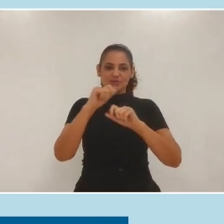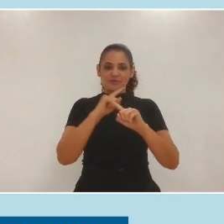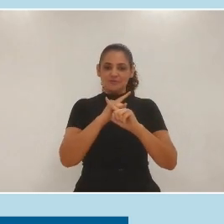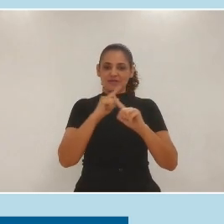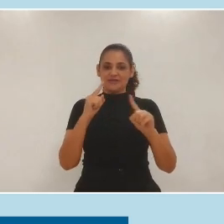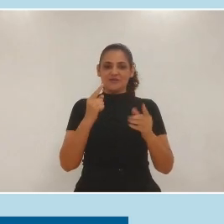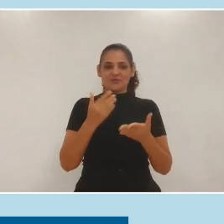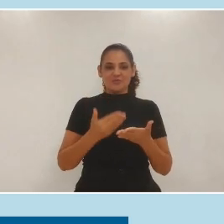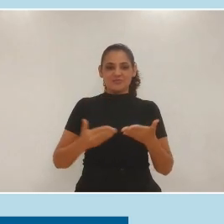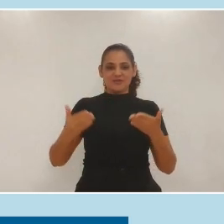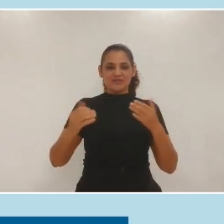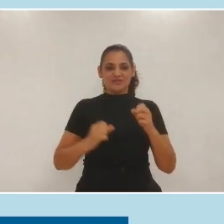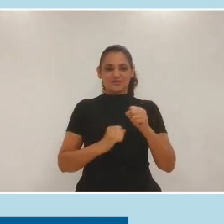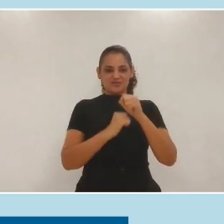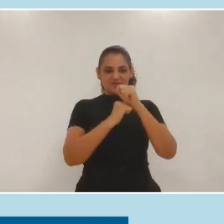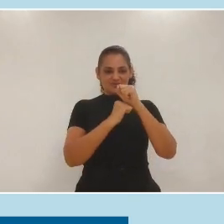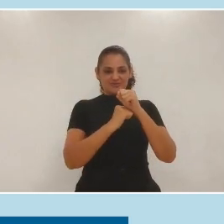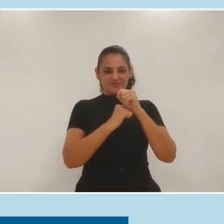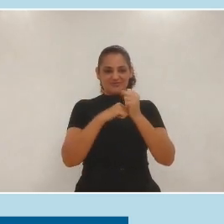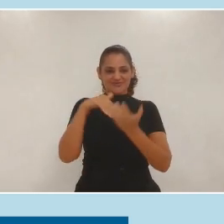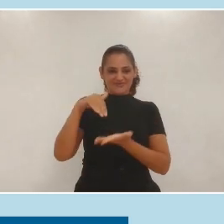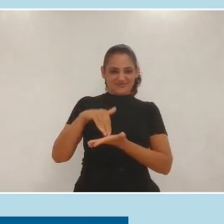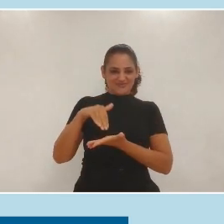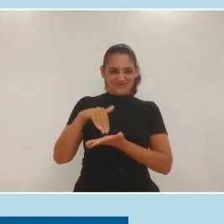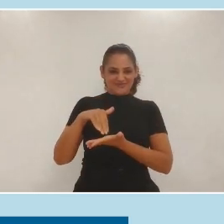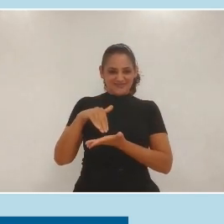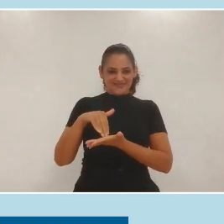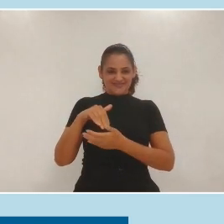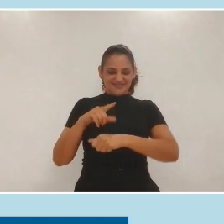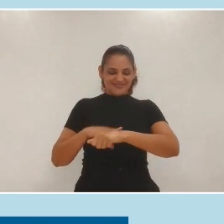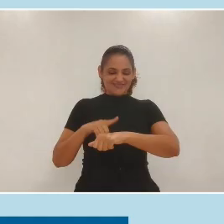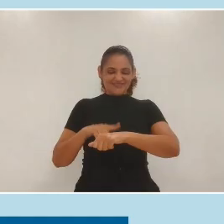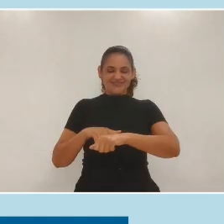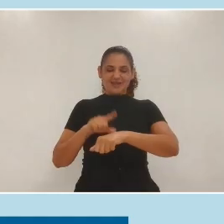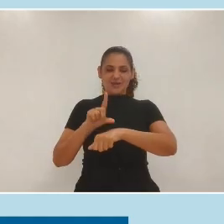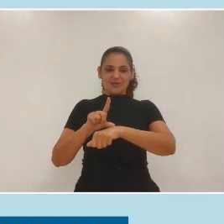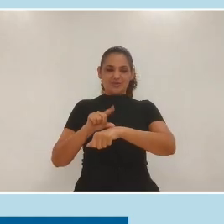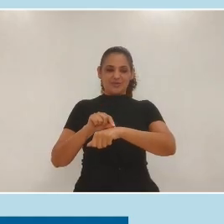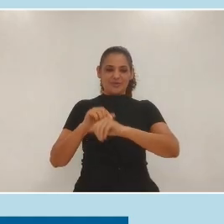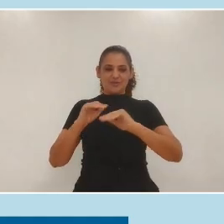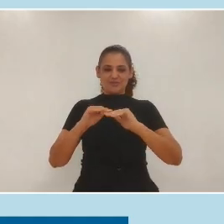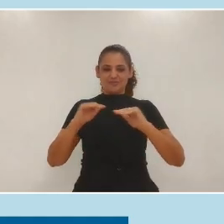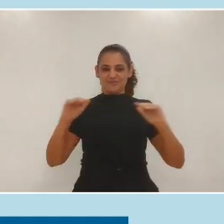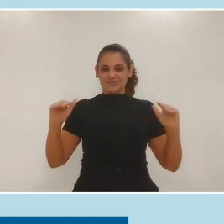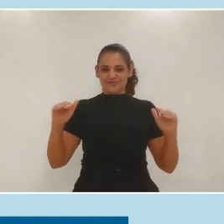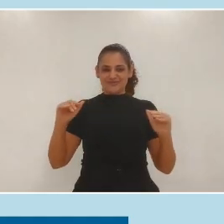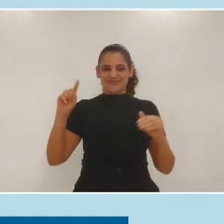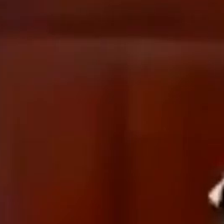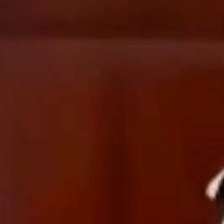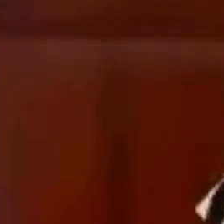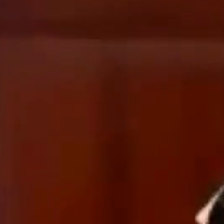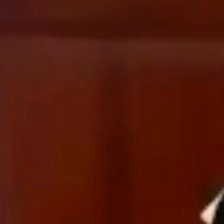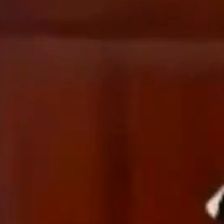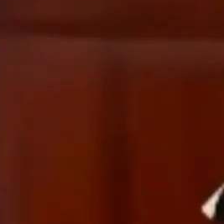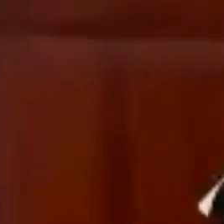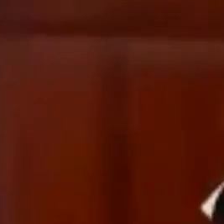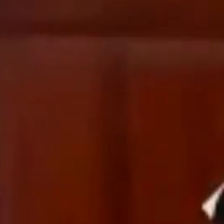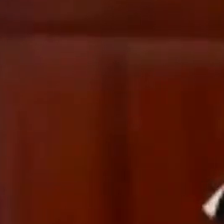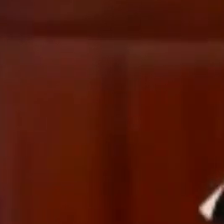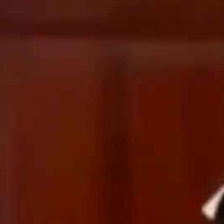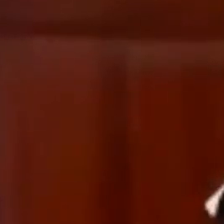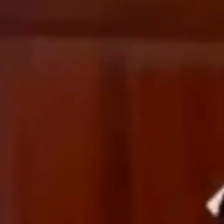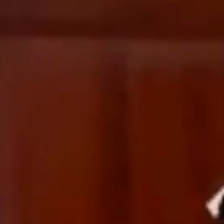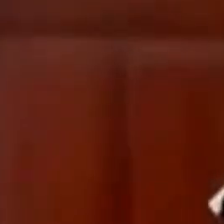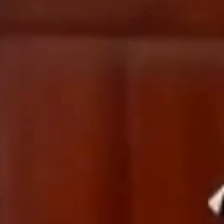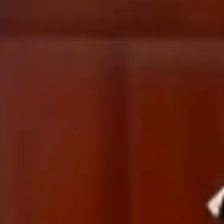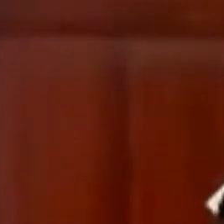suporte. E finalizamos aqui, porque meu tempo acabou. Em outro momento eu posso explicar para vocês, e eu quero deixar essa